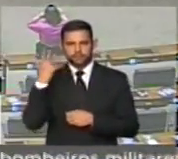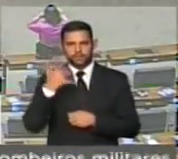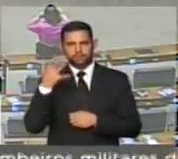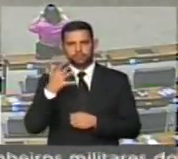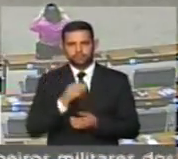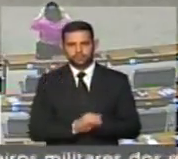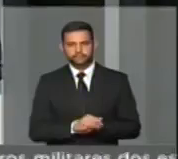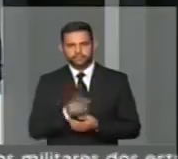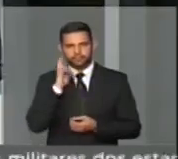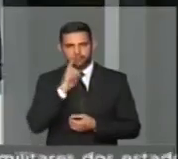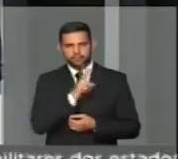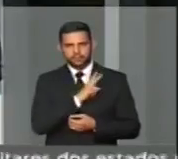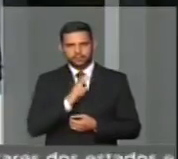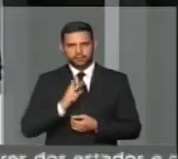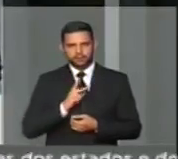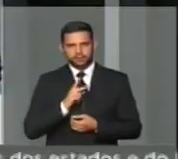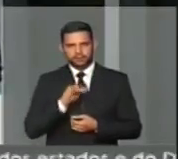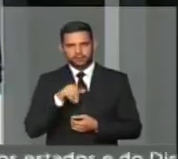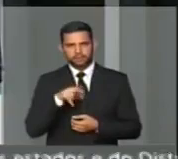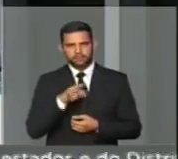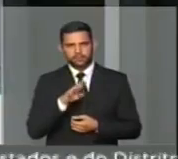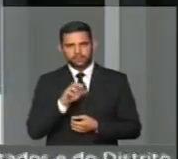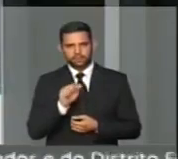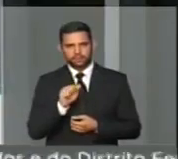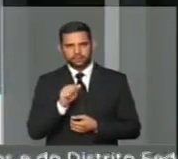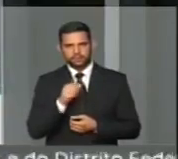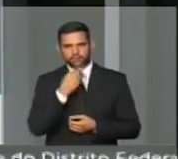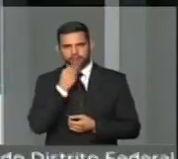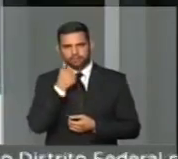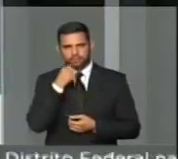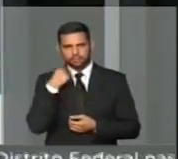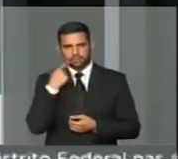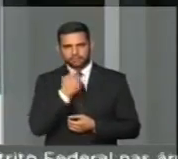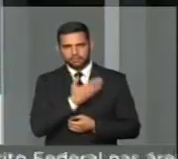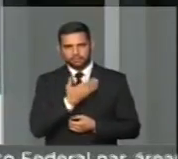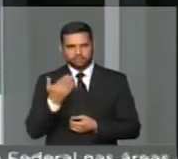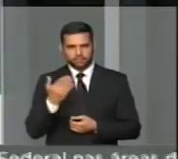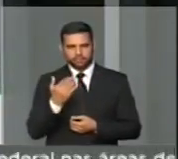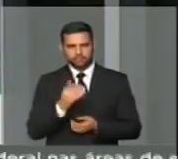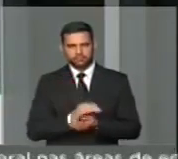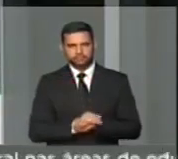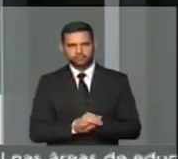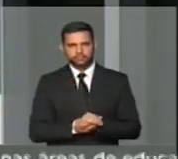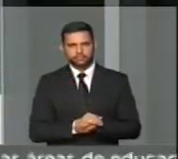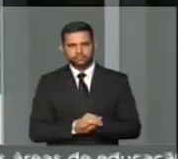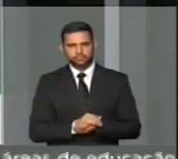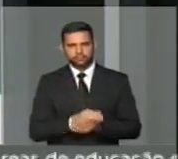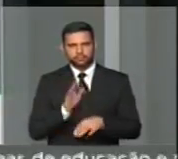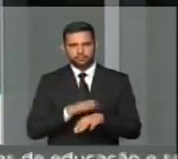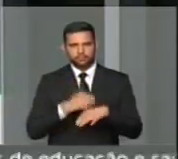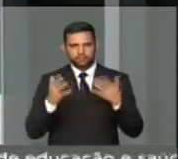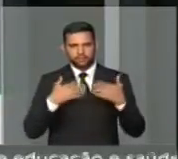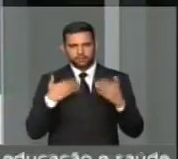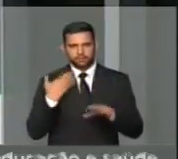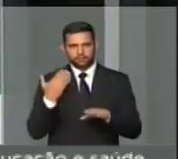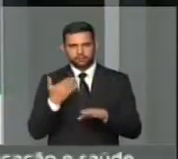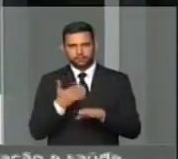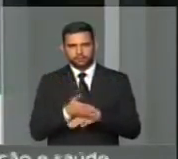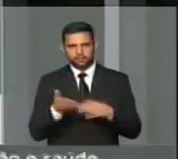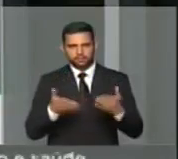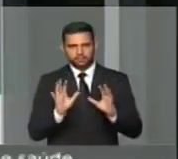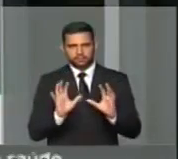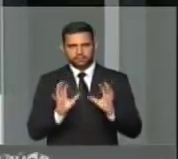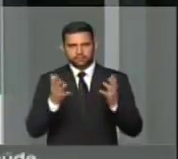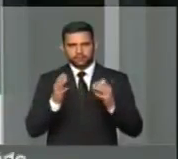Tribuna senhor Presidente Carlos manato senhoras e senhores deputados e deputadas é com muita honra que vem aqui hoje